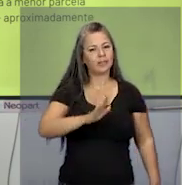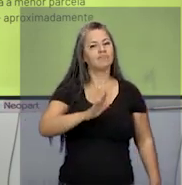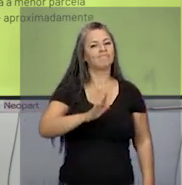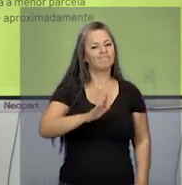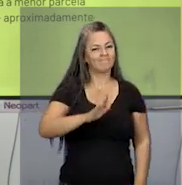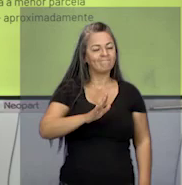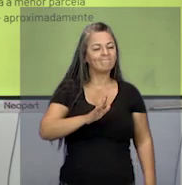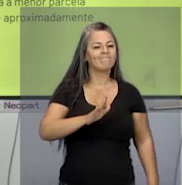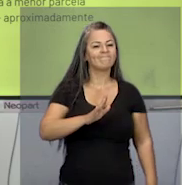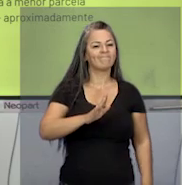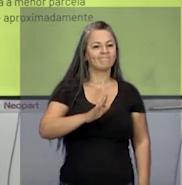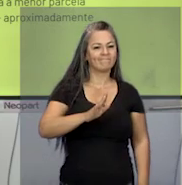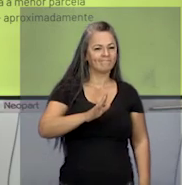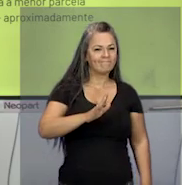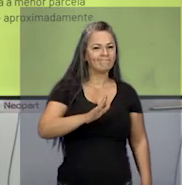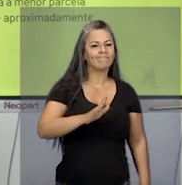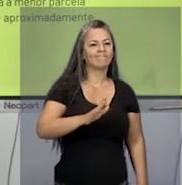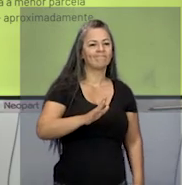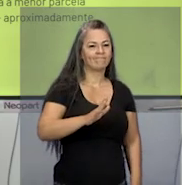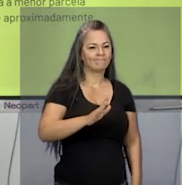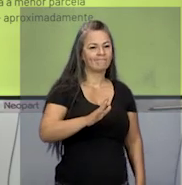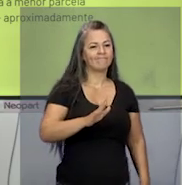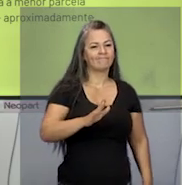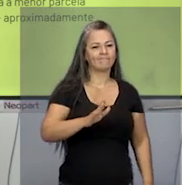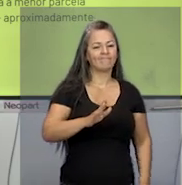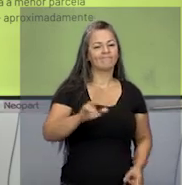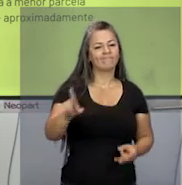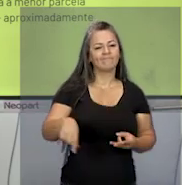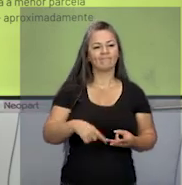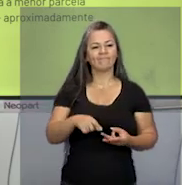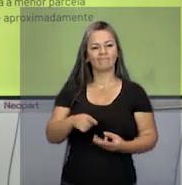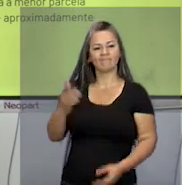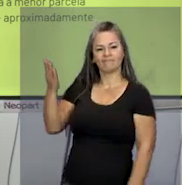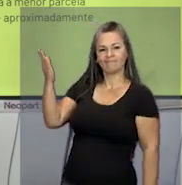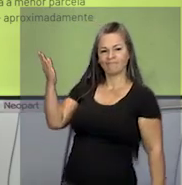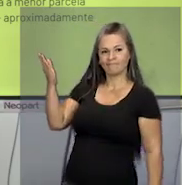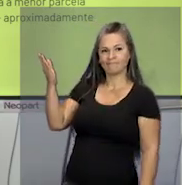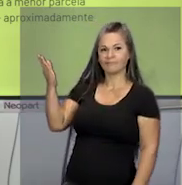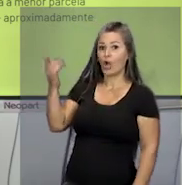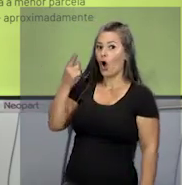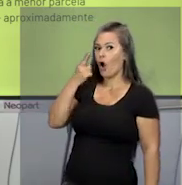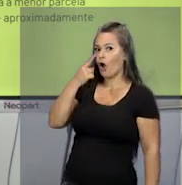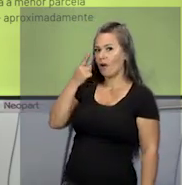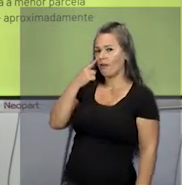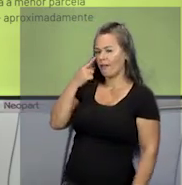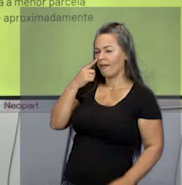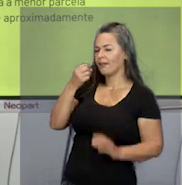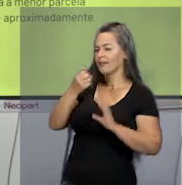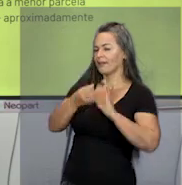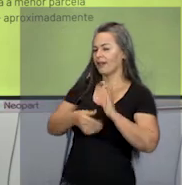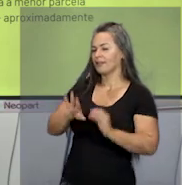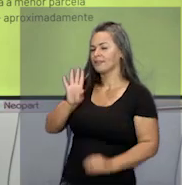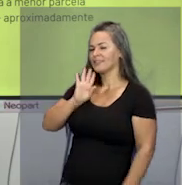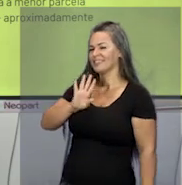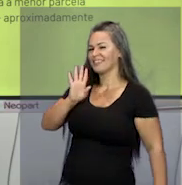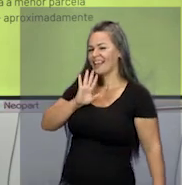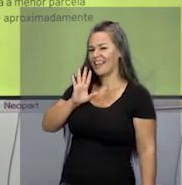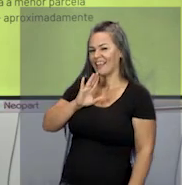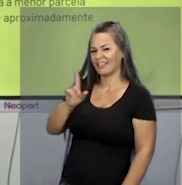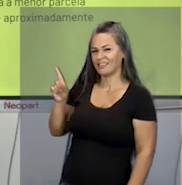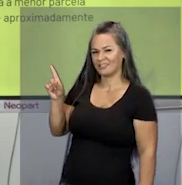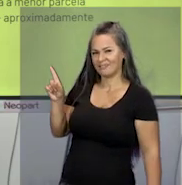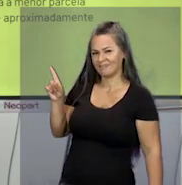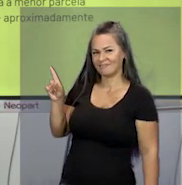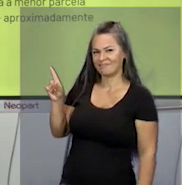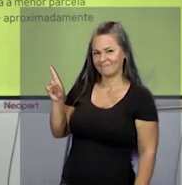o conjunto dessa bacia hidrográfica. E vamos lá, apesar, olha só uma característica interessante, né? Quer dizer que tamanho